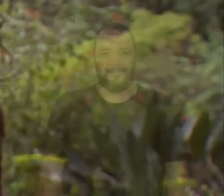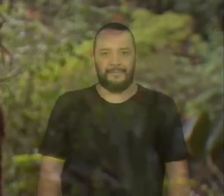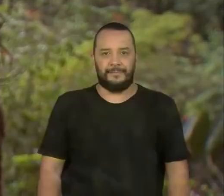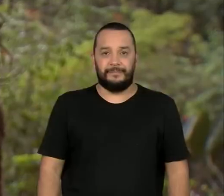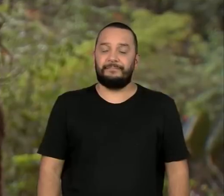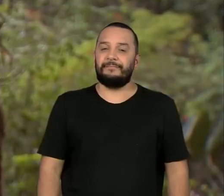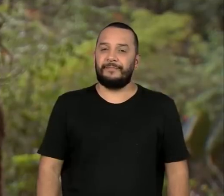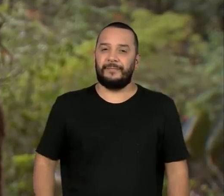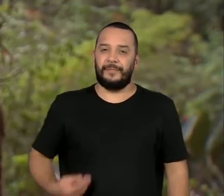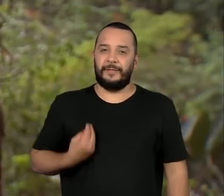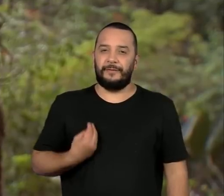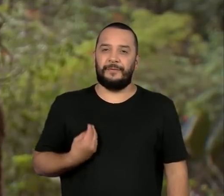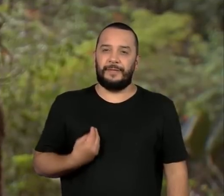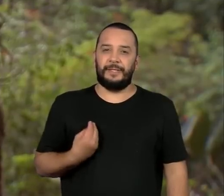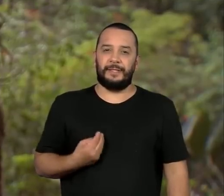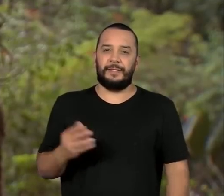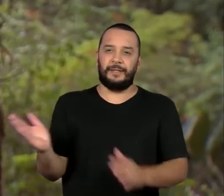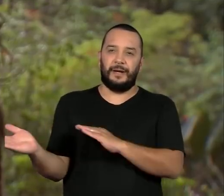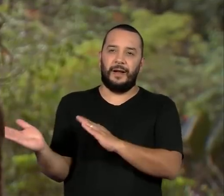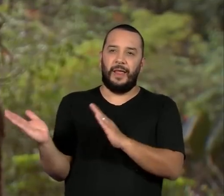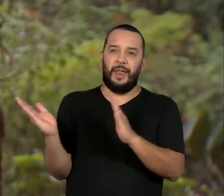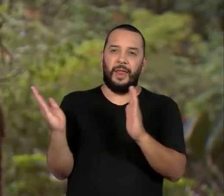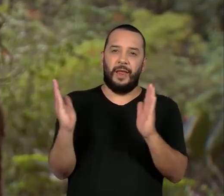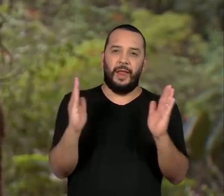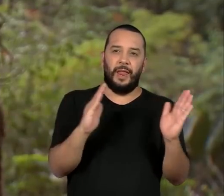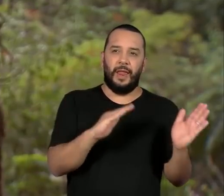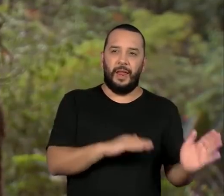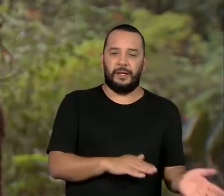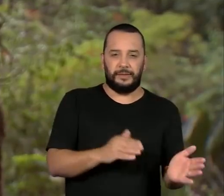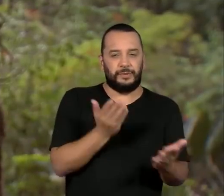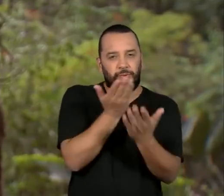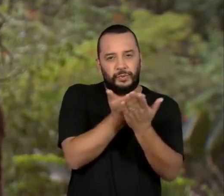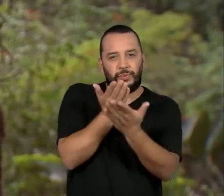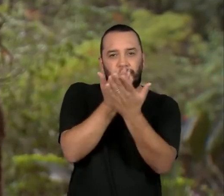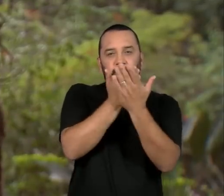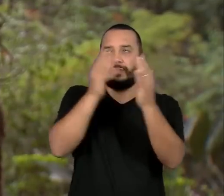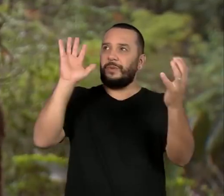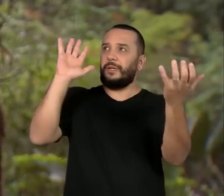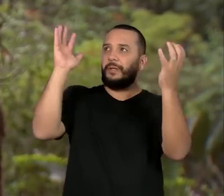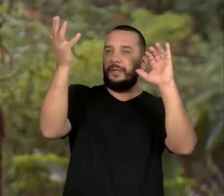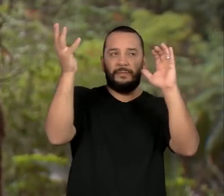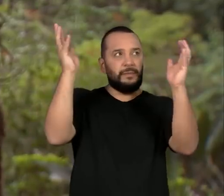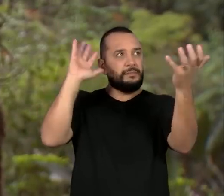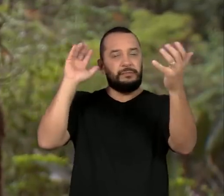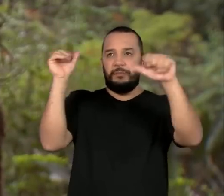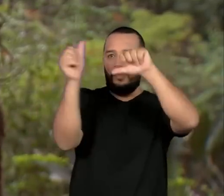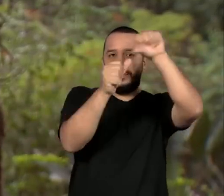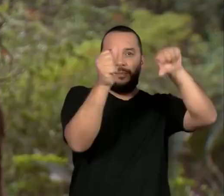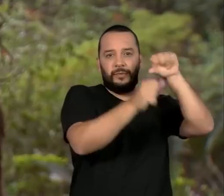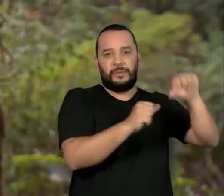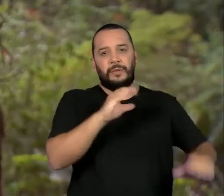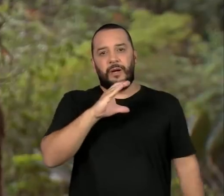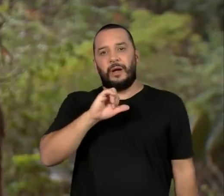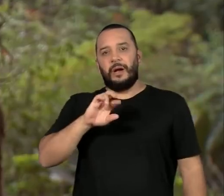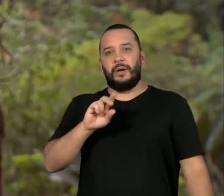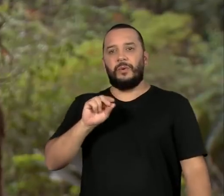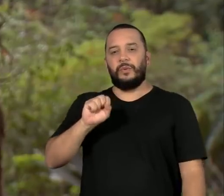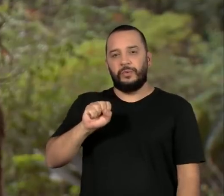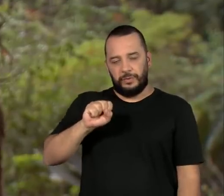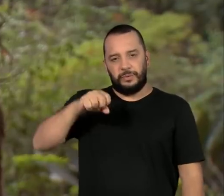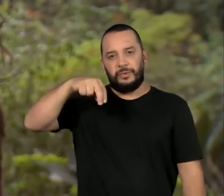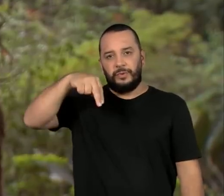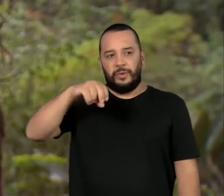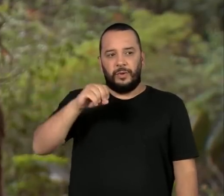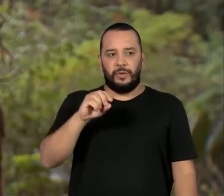Uma vida inteira dedicada ao estudo das mudanças climáticas. O pesquisador Carlos Nobre revela que o ponto de